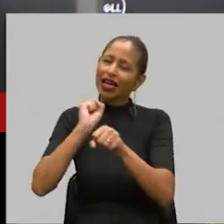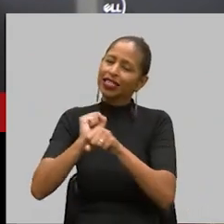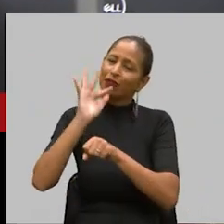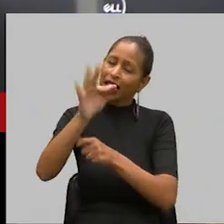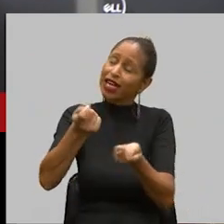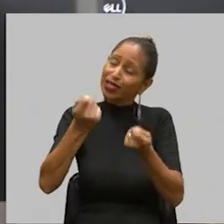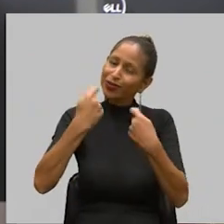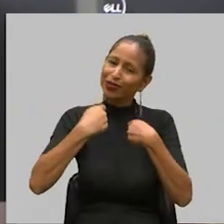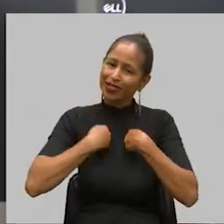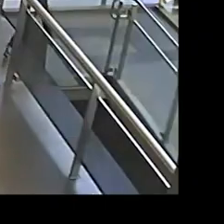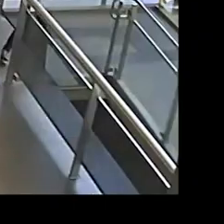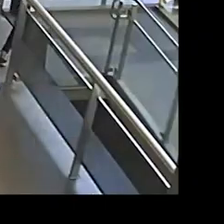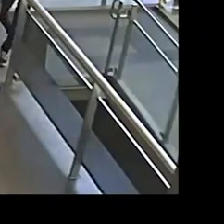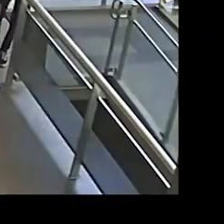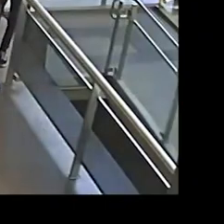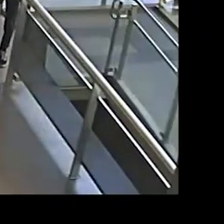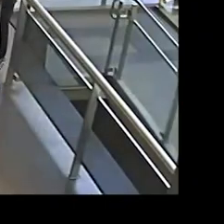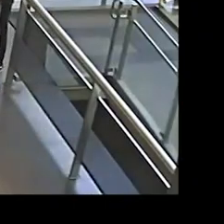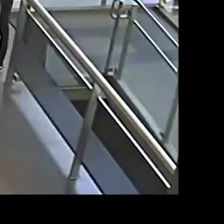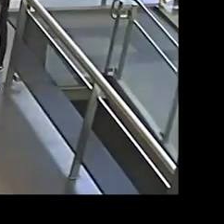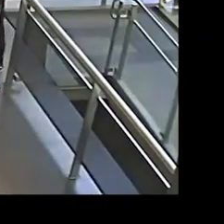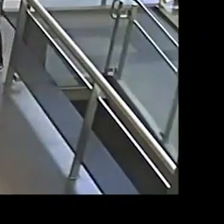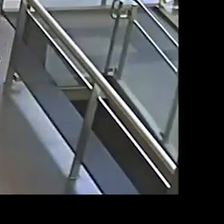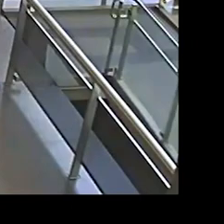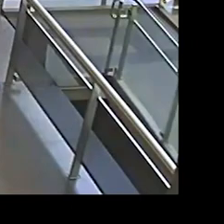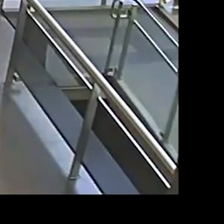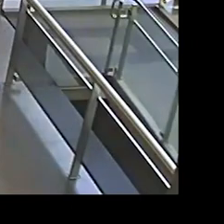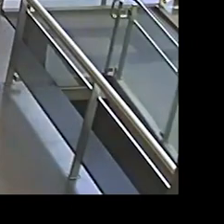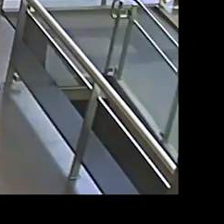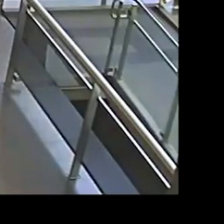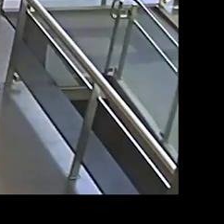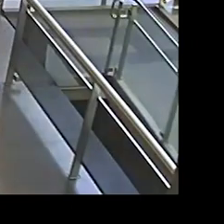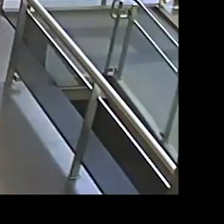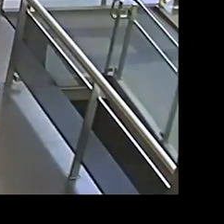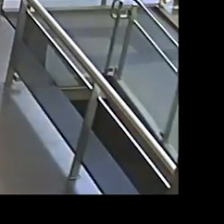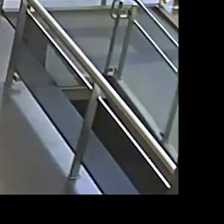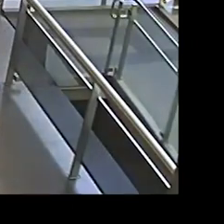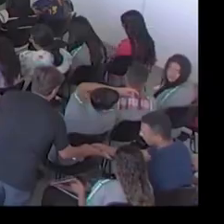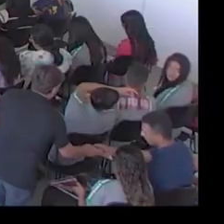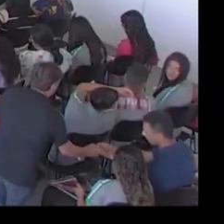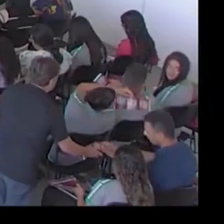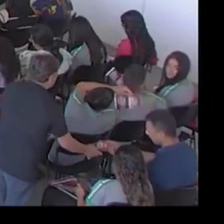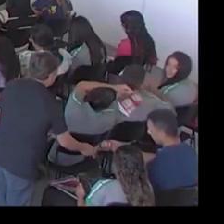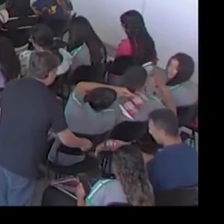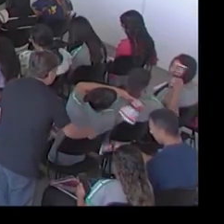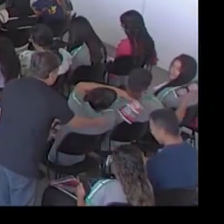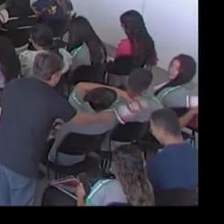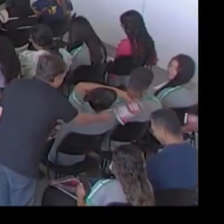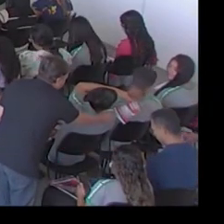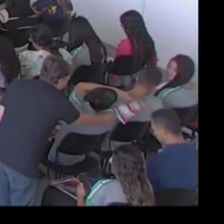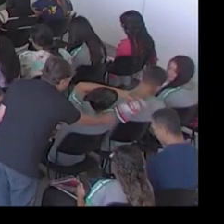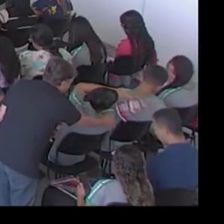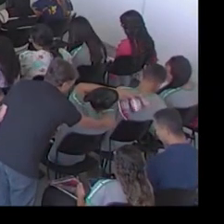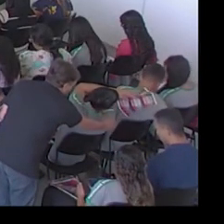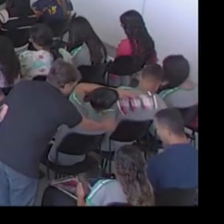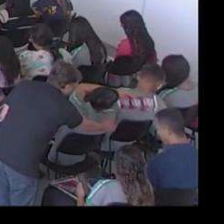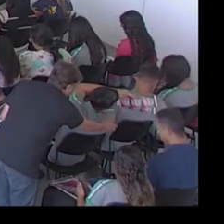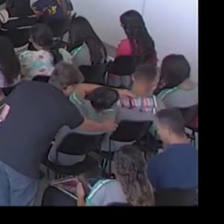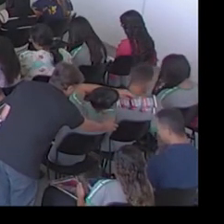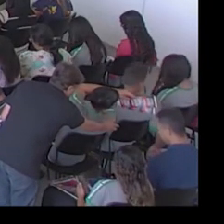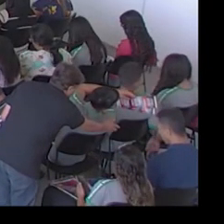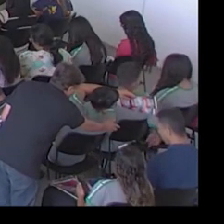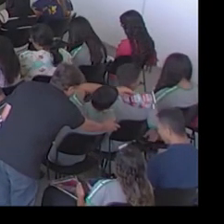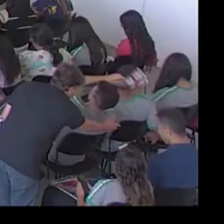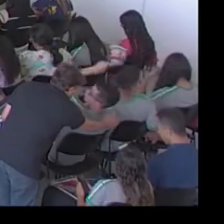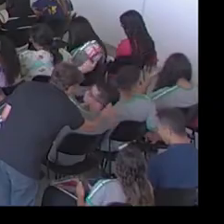dá é o valor que o campo tem e que volta a ter há muito a gente não conseguia fazer reuniões como essa então além de